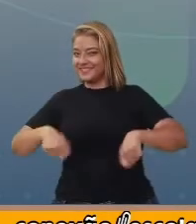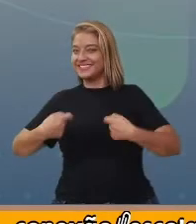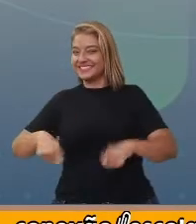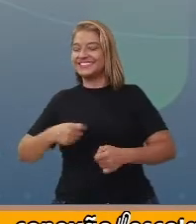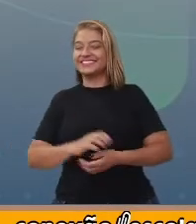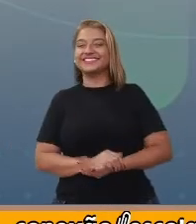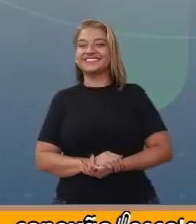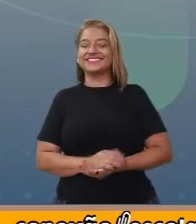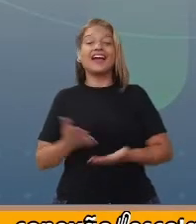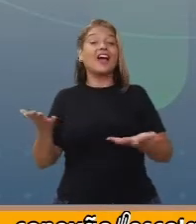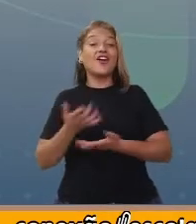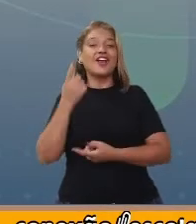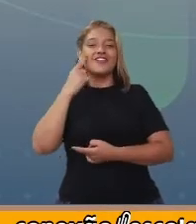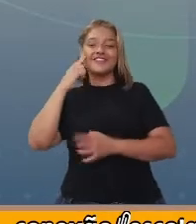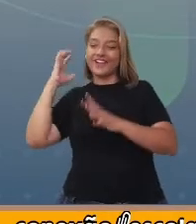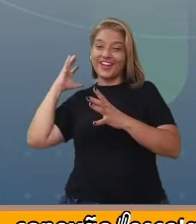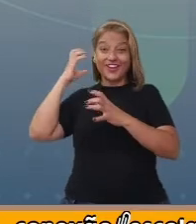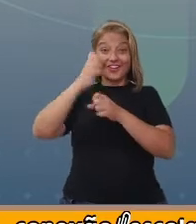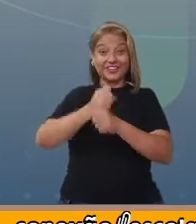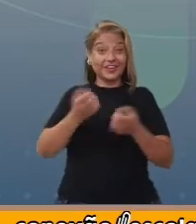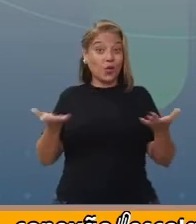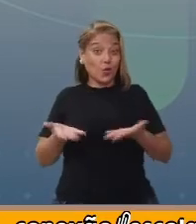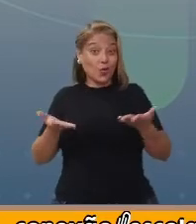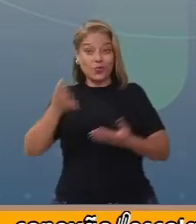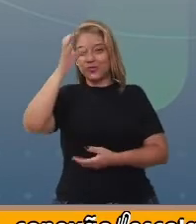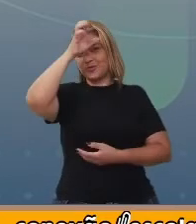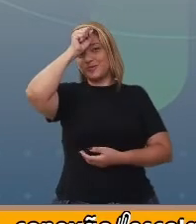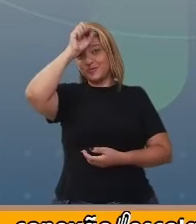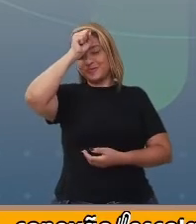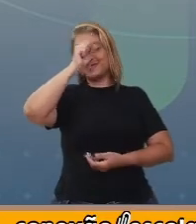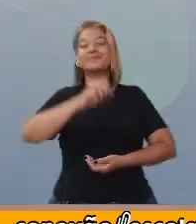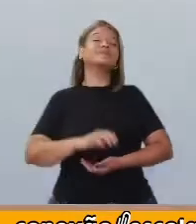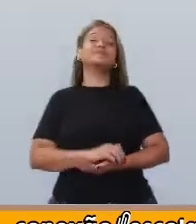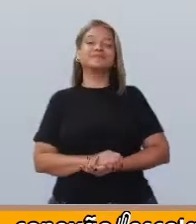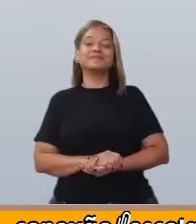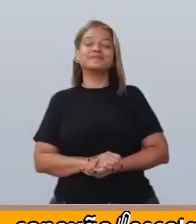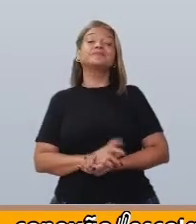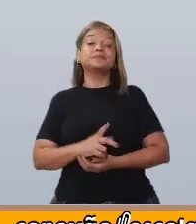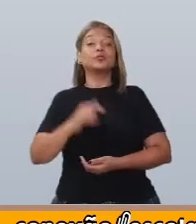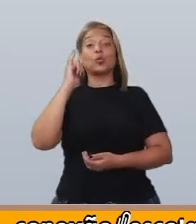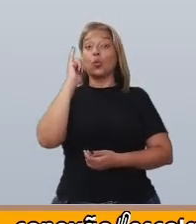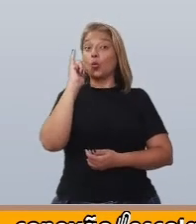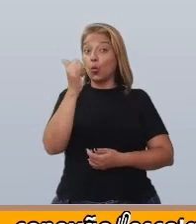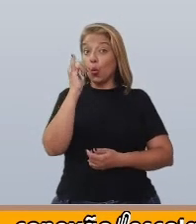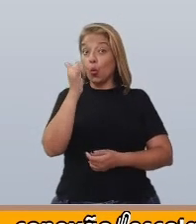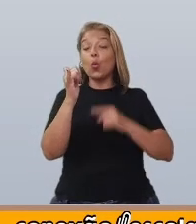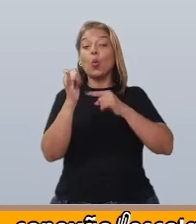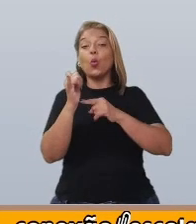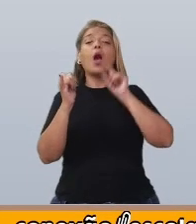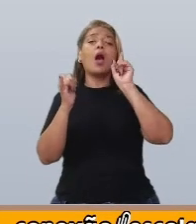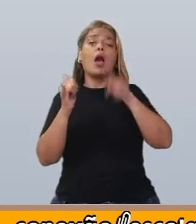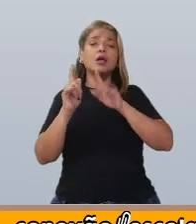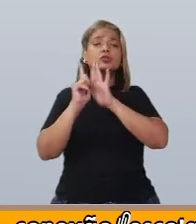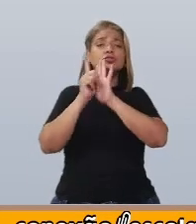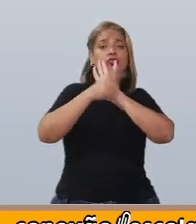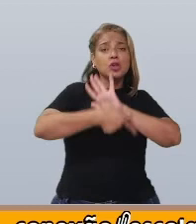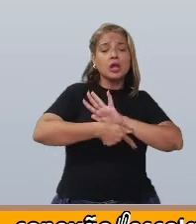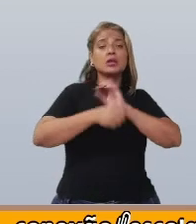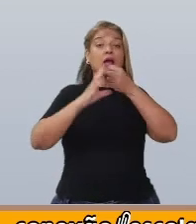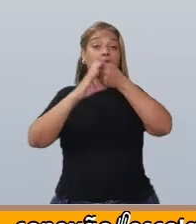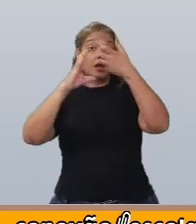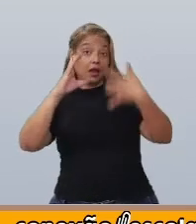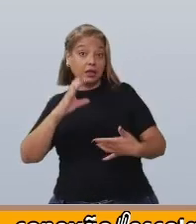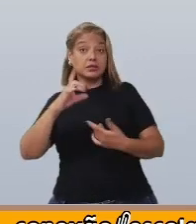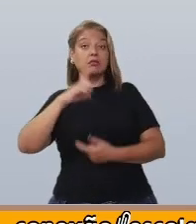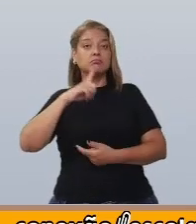Vamos agora recordar aquilo que nós aprendemos hoje. O conto é um gênero caracterizado por ser